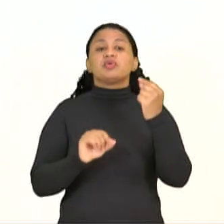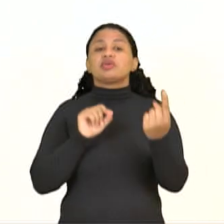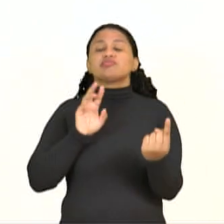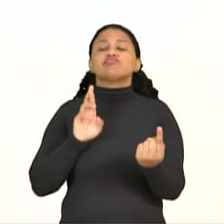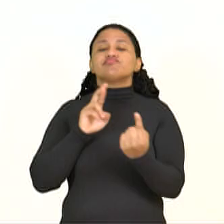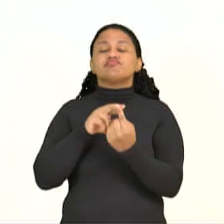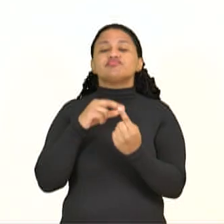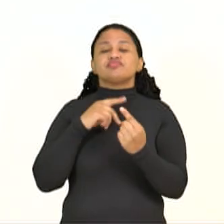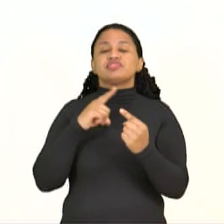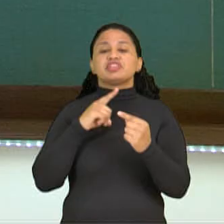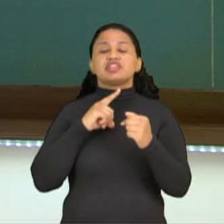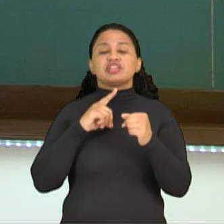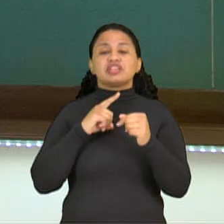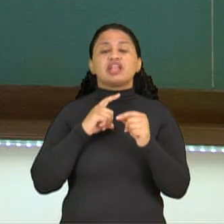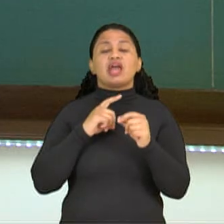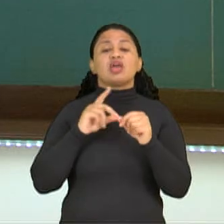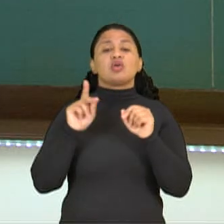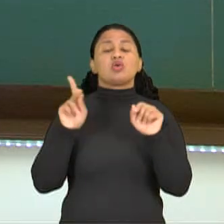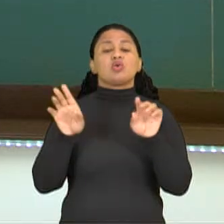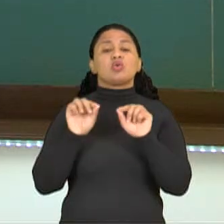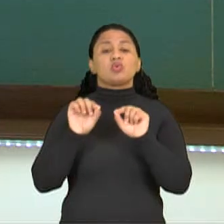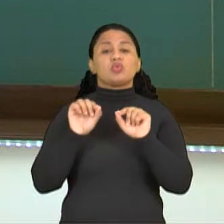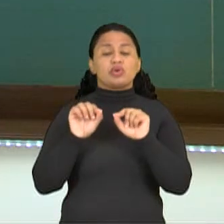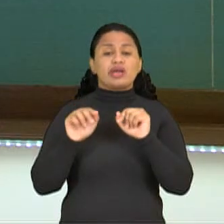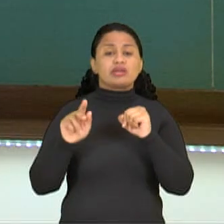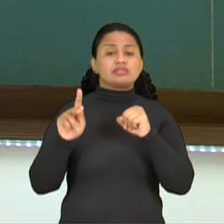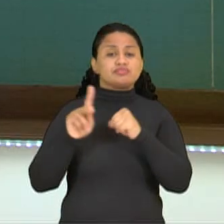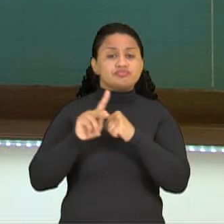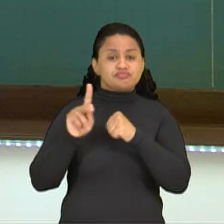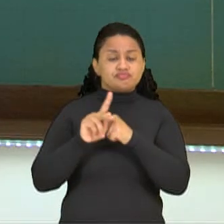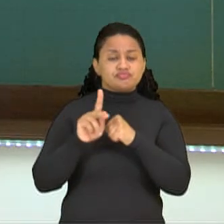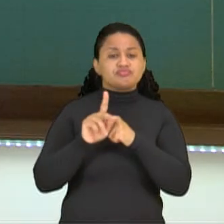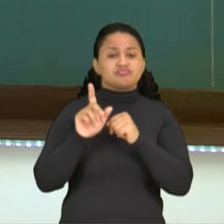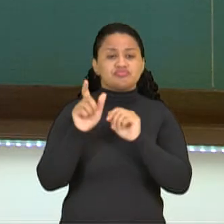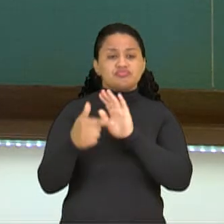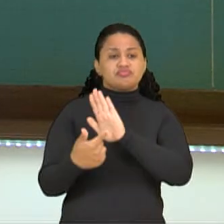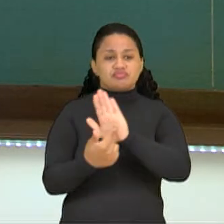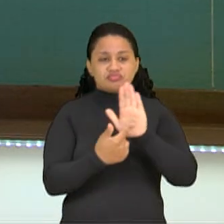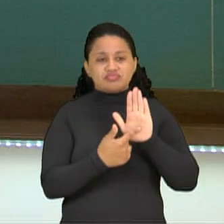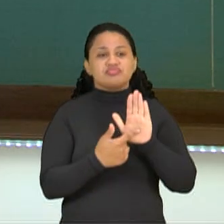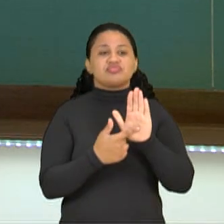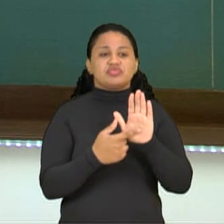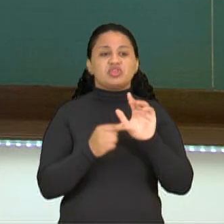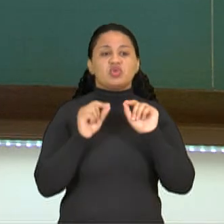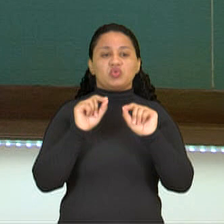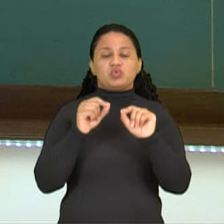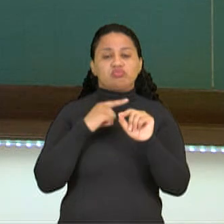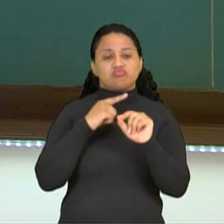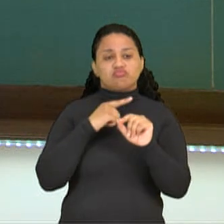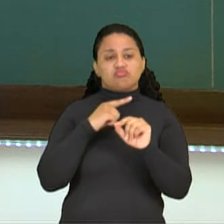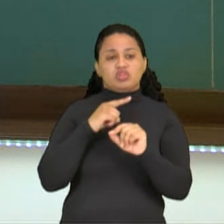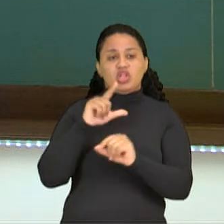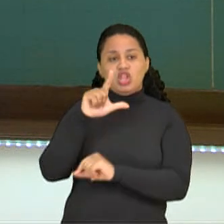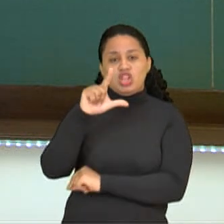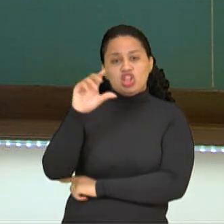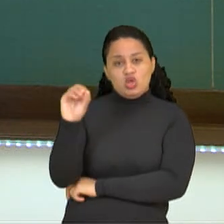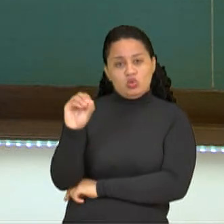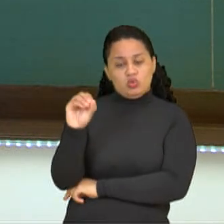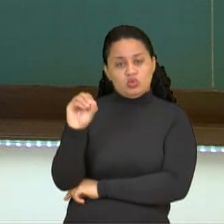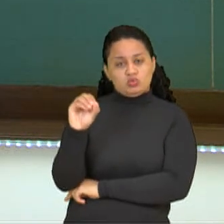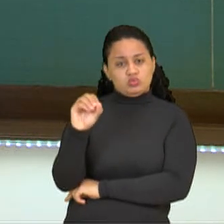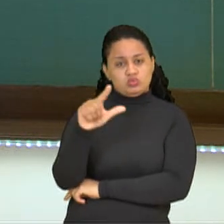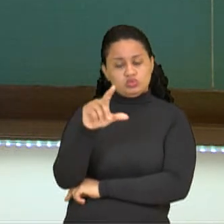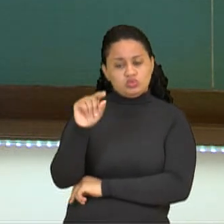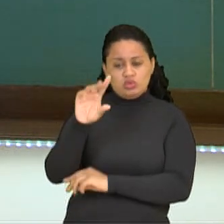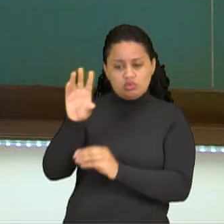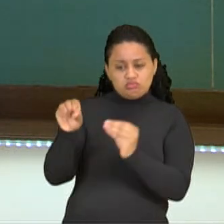referente do pronome em destaque? Observem que deixá-lo, né? Nós temos ali o pronome em posição enclítica, ou